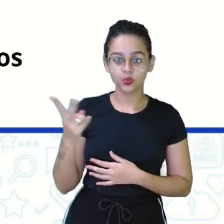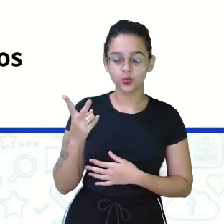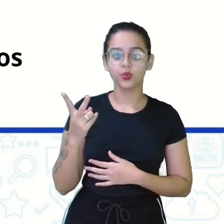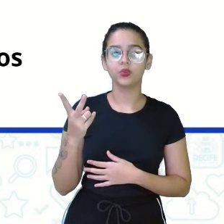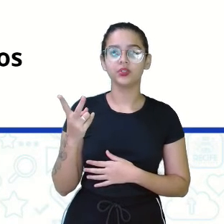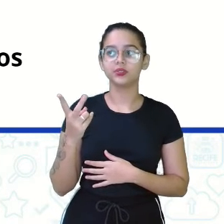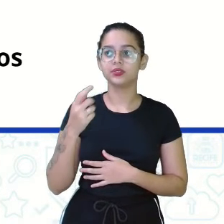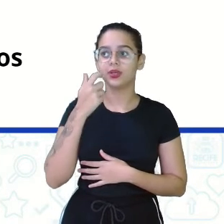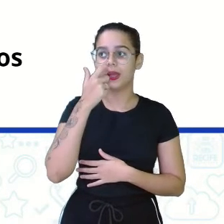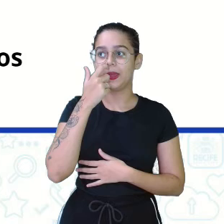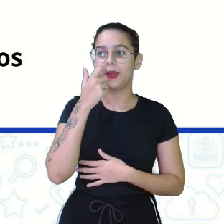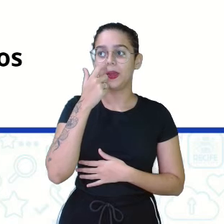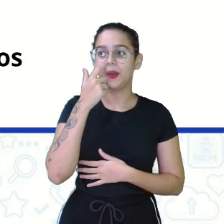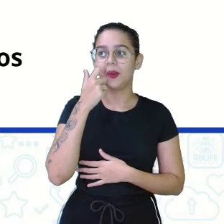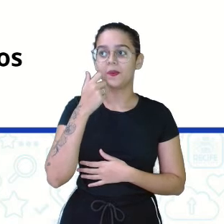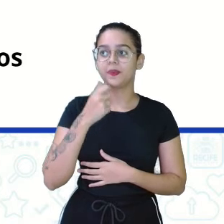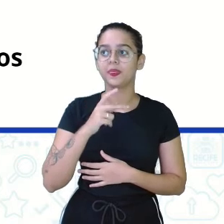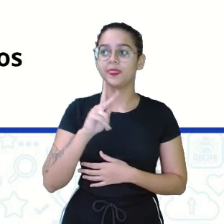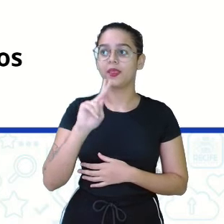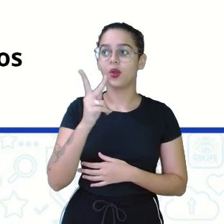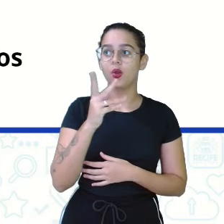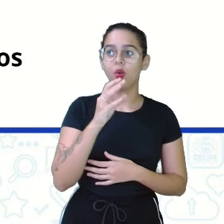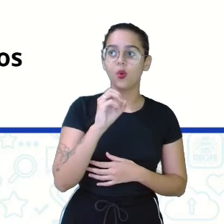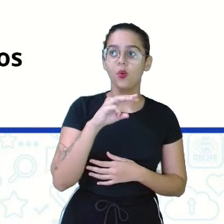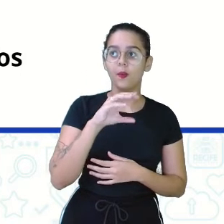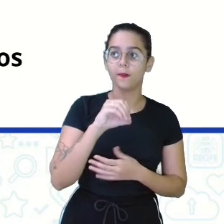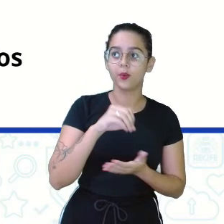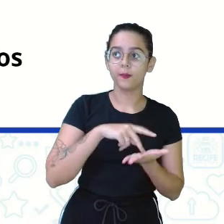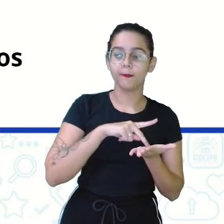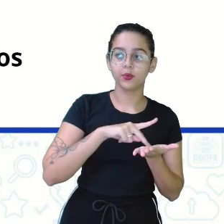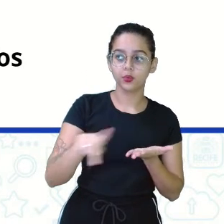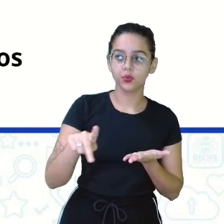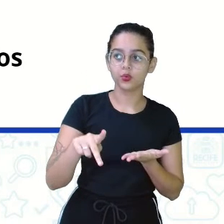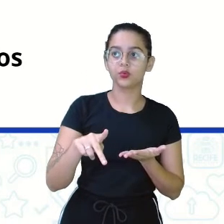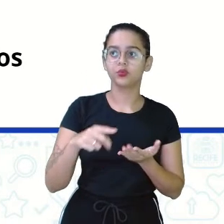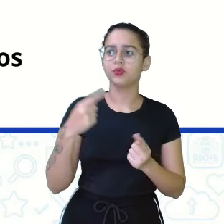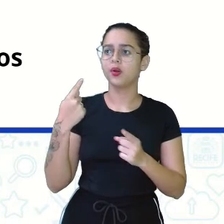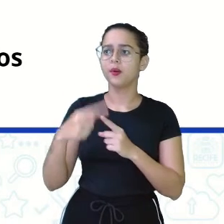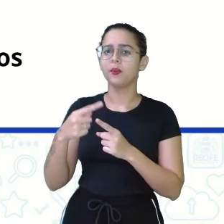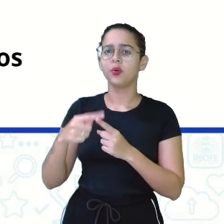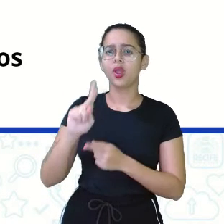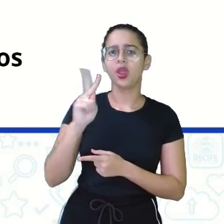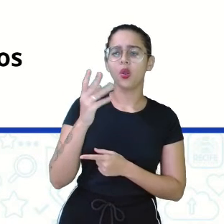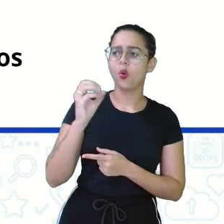né? Cruzamento entre homozigotos puros. Por que é